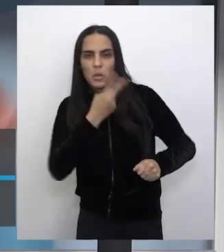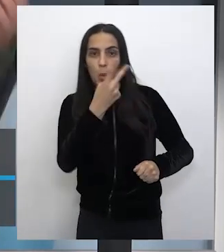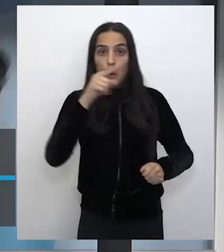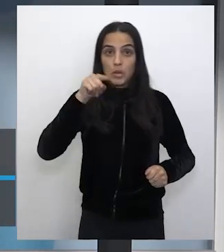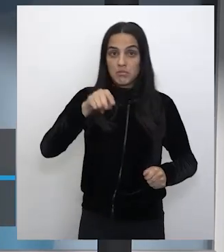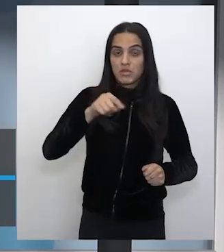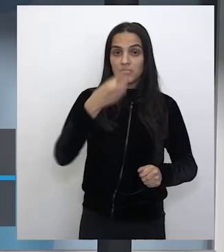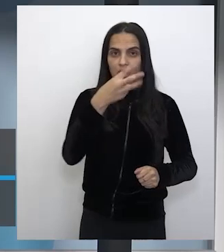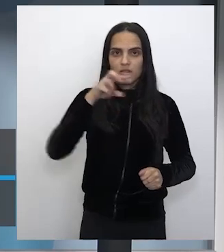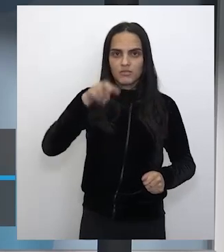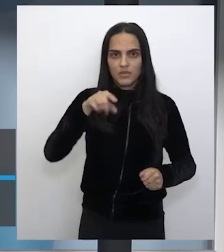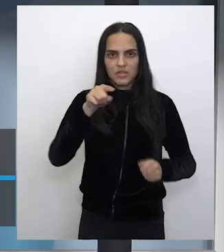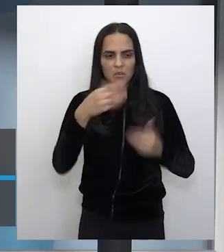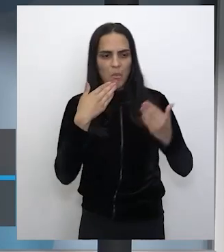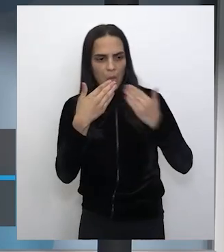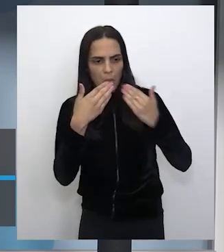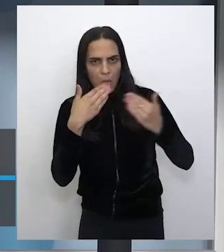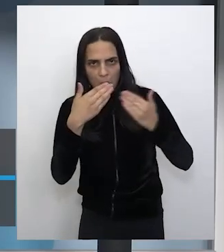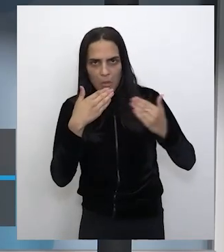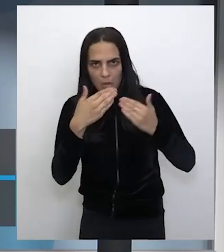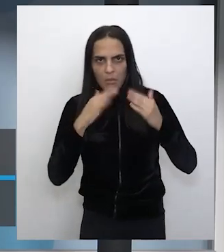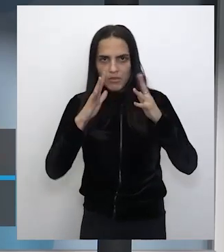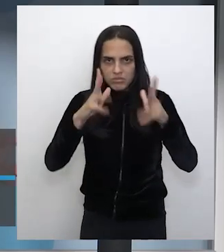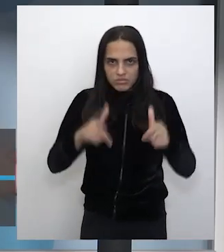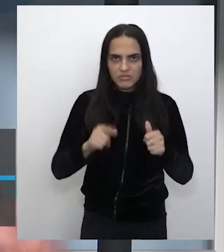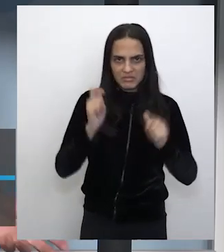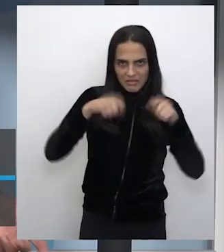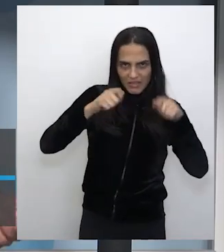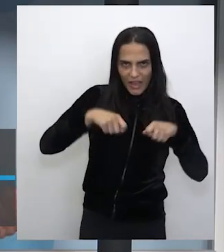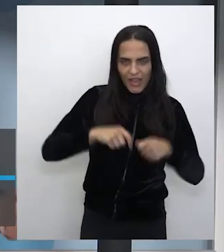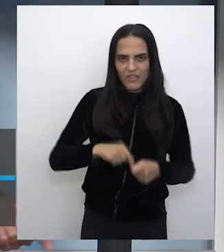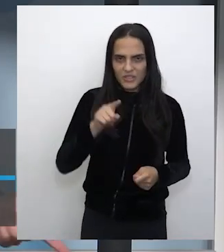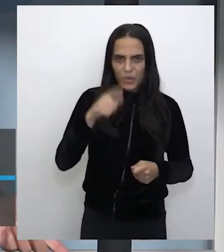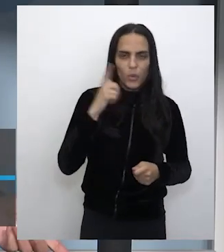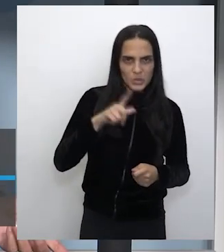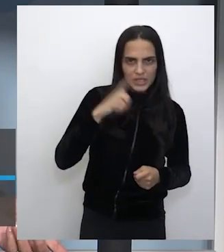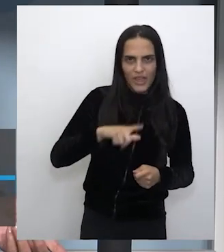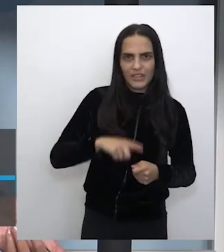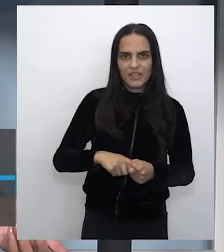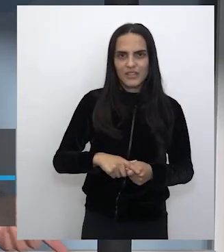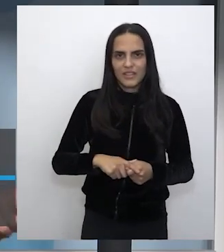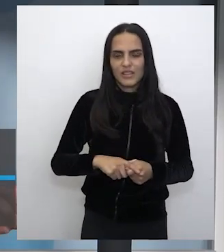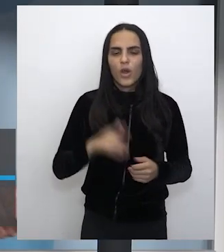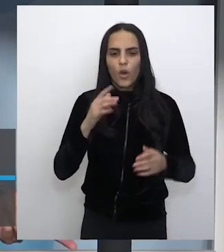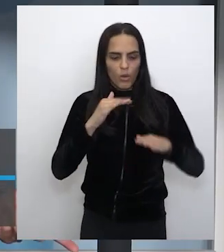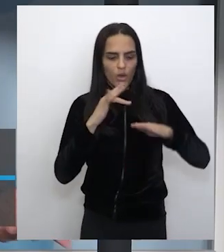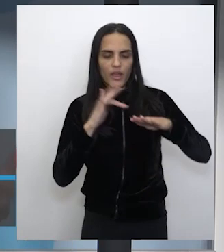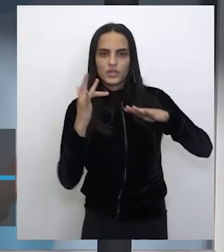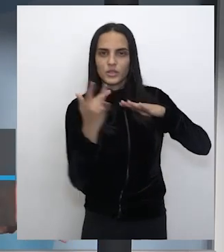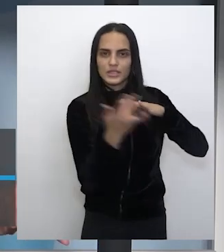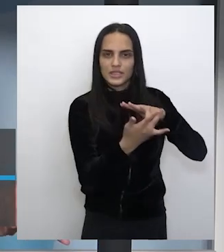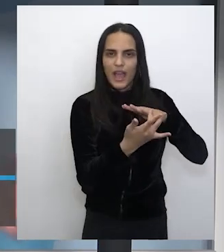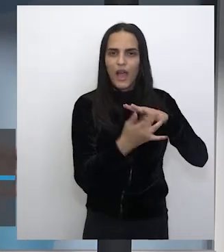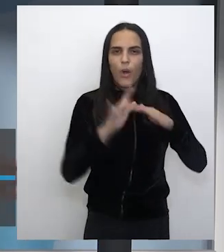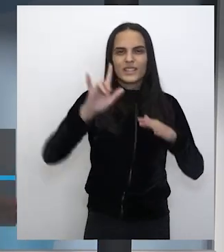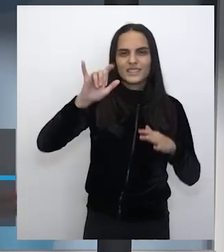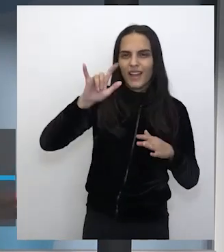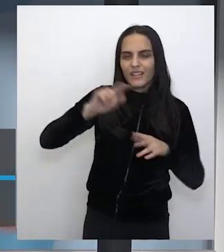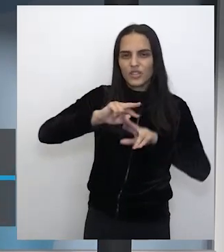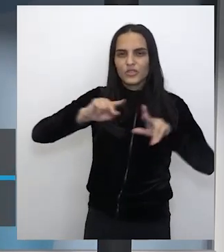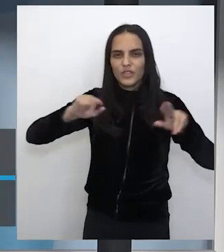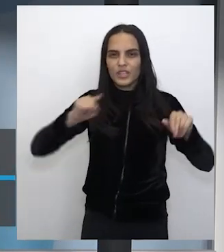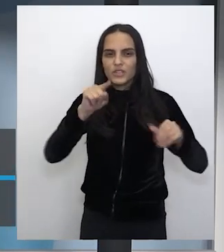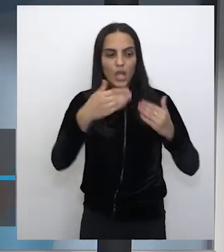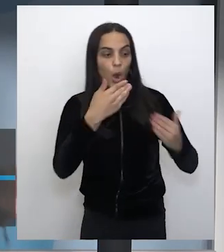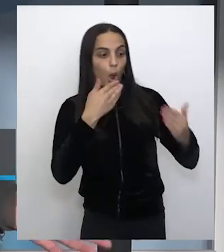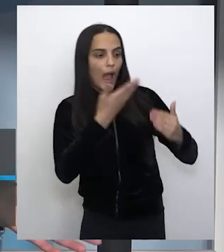enfim, falasse com você ao mesmo tempo, ou você conseguiria falar com todos numa semana, então é uma vida muito fantasiosa. E outra,